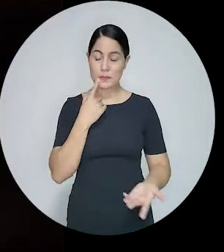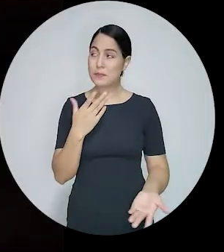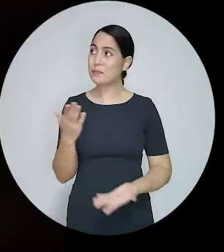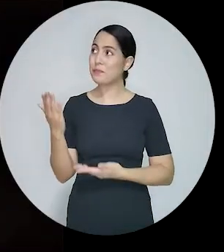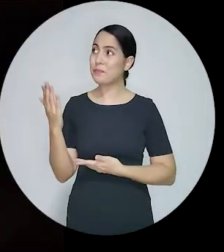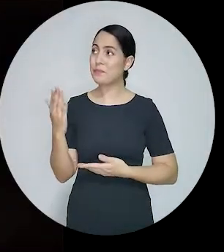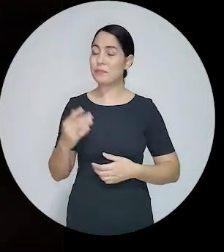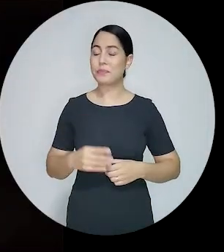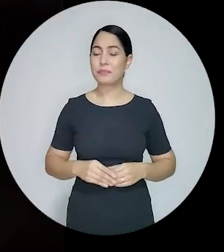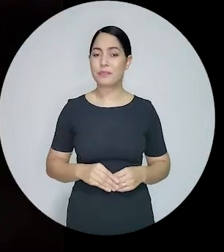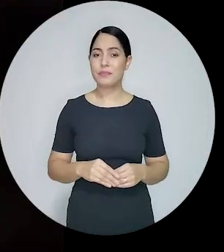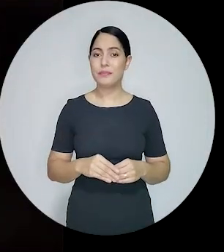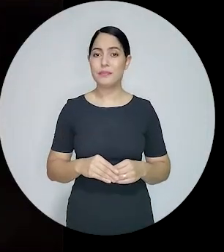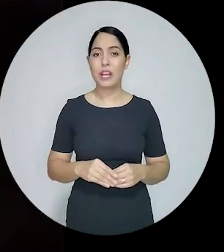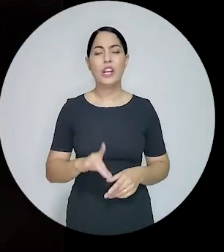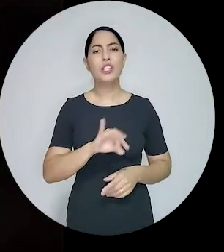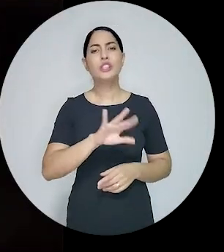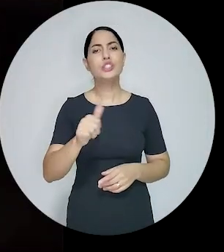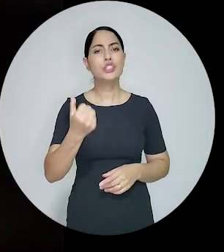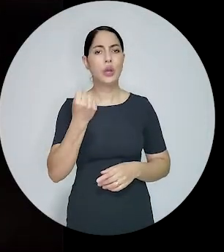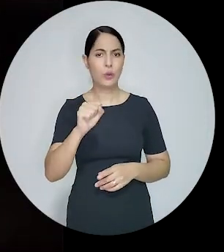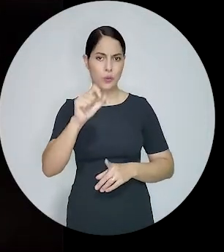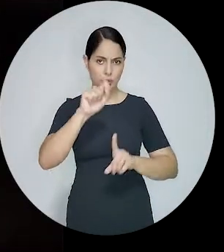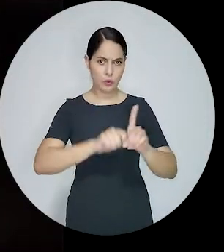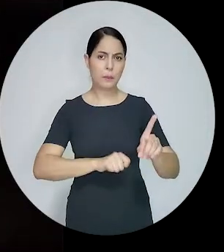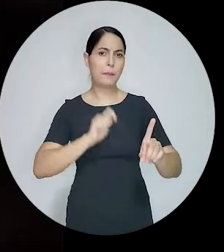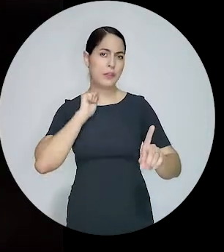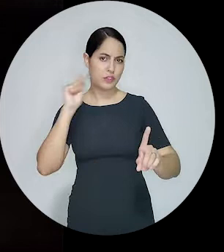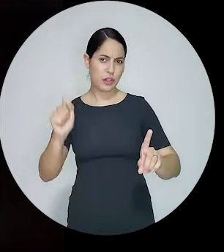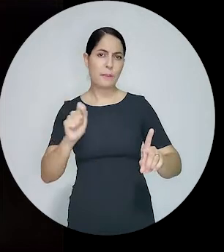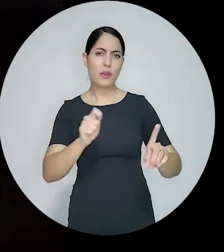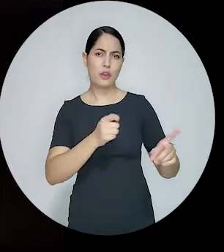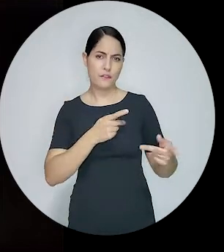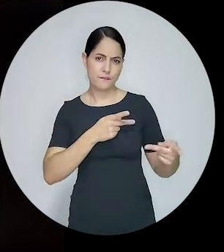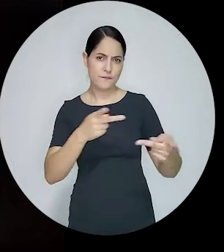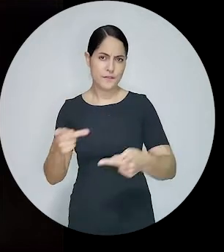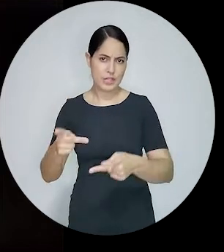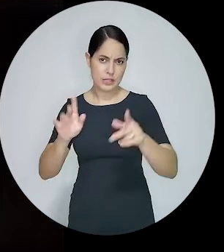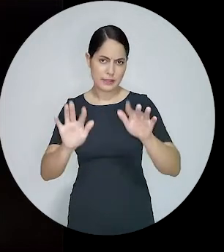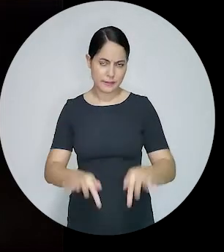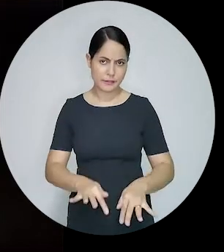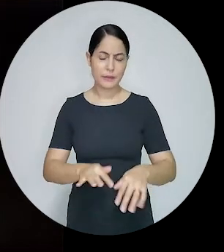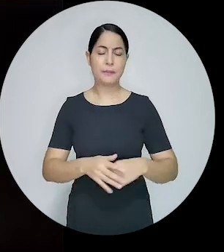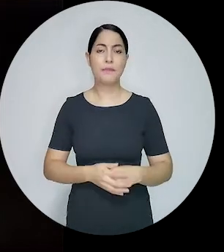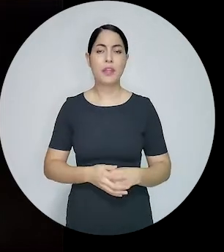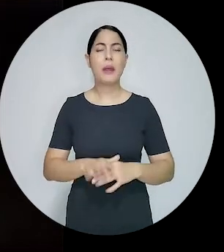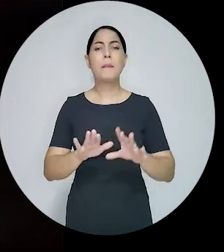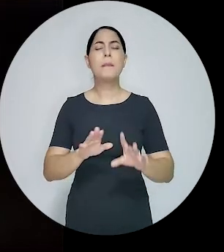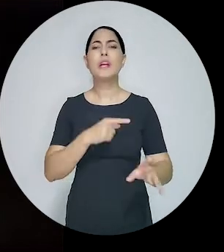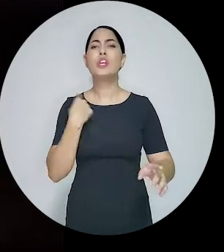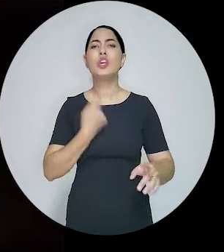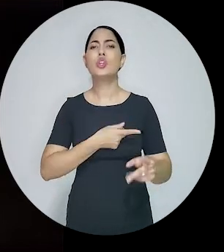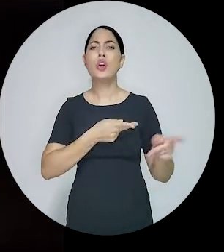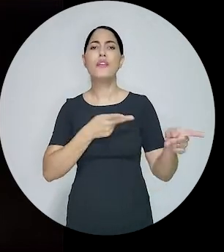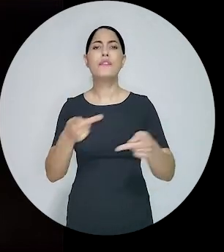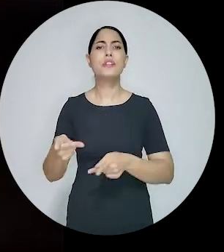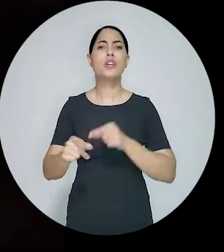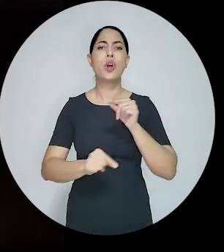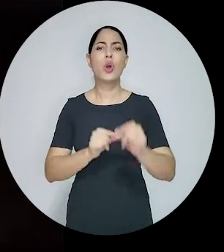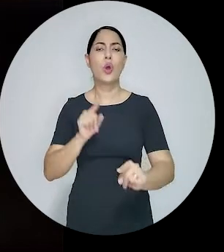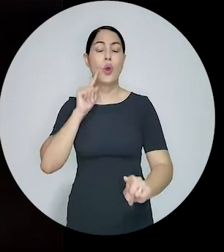visita, ela deve ser concluída no dia 8 de abril e ela tem por objetivo monitorar qual é